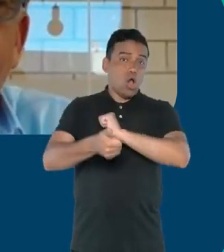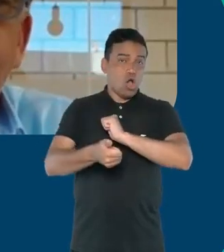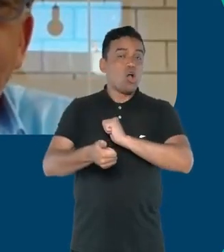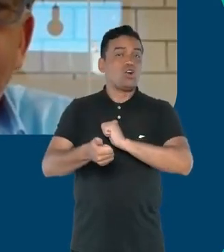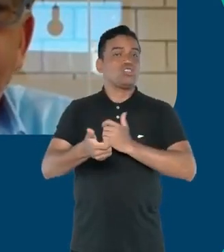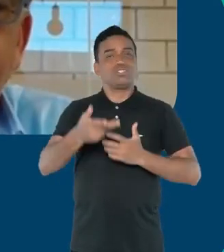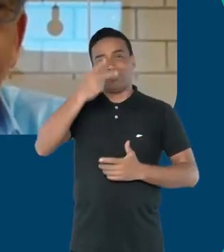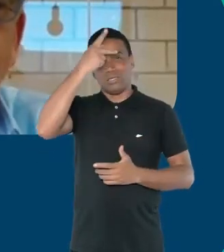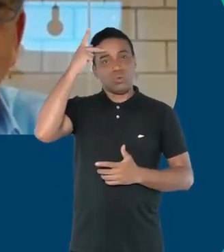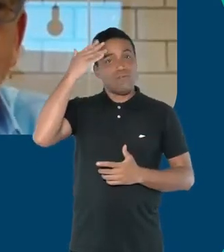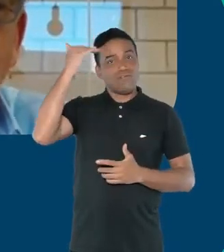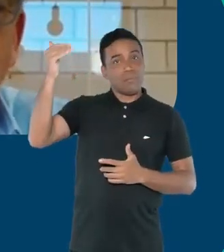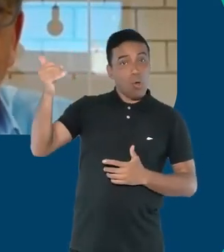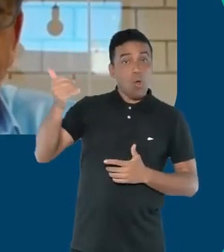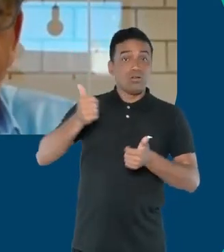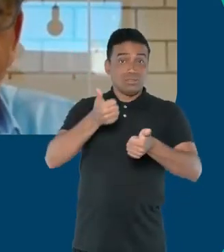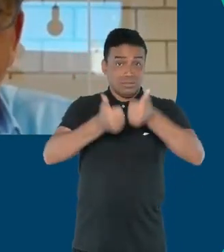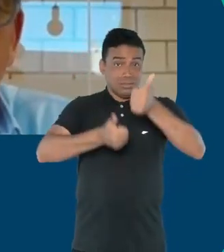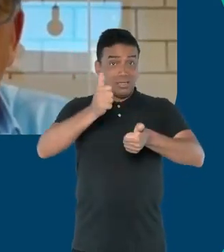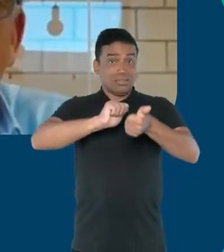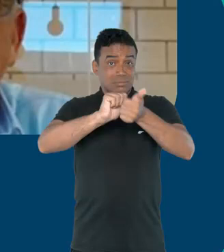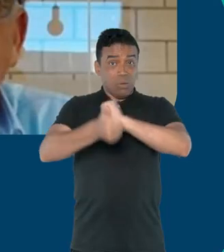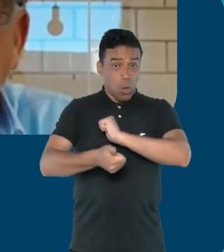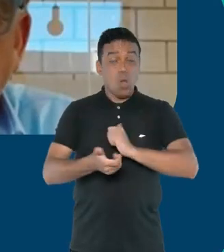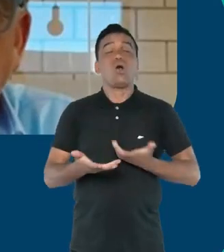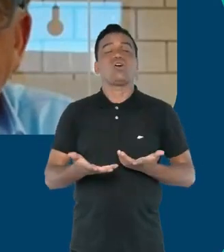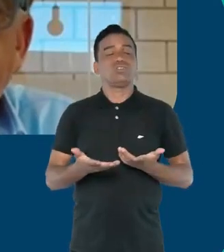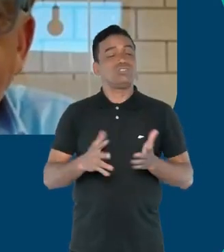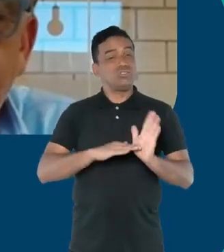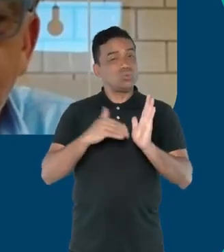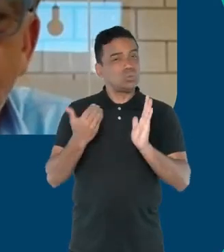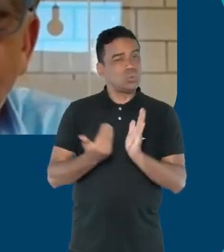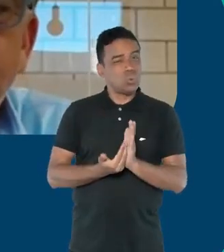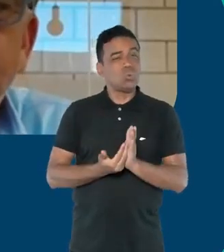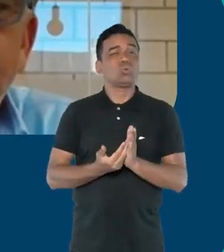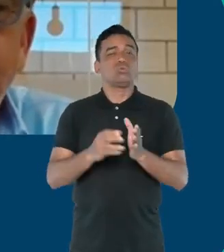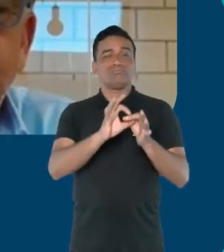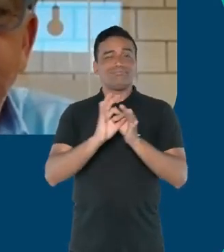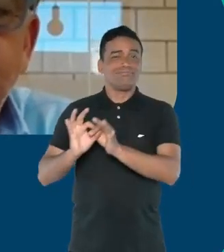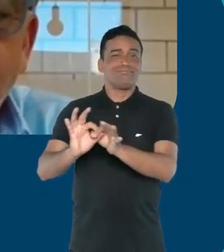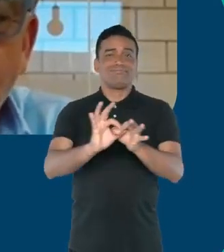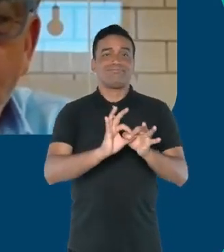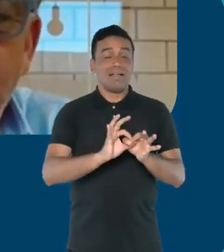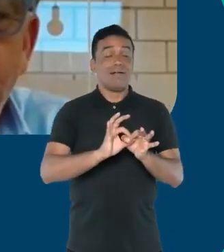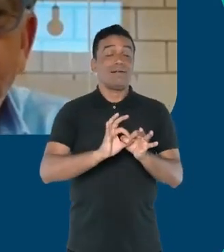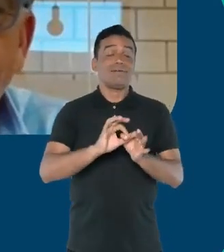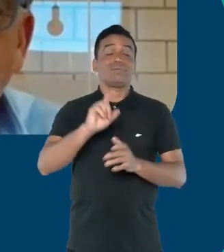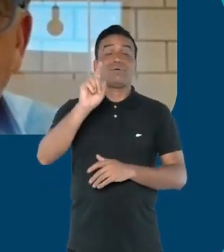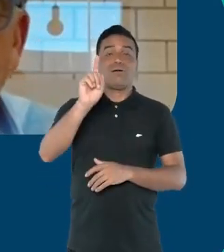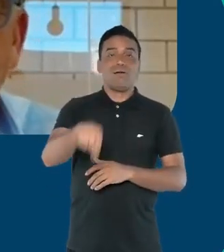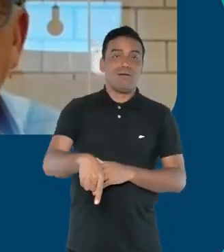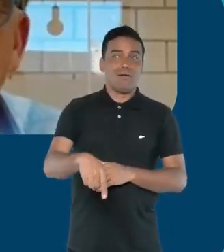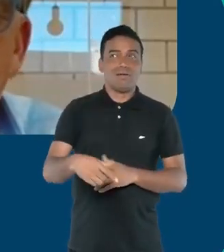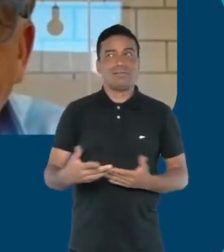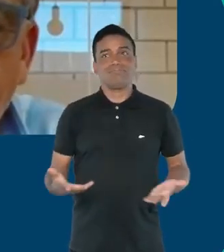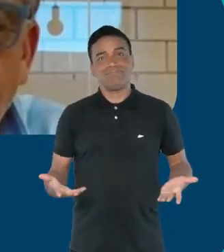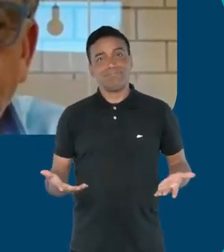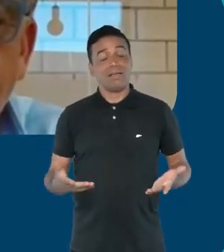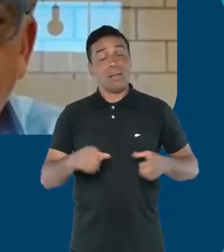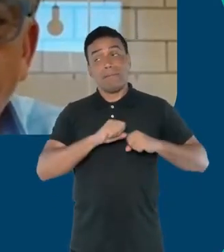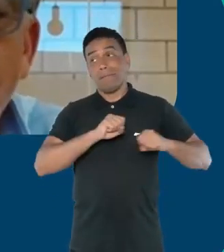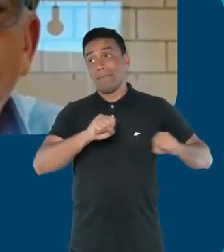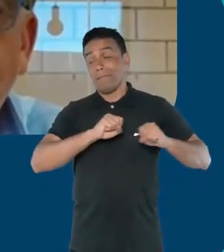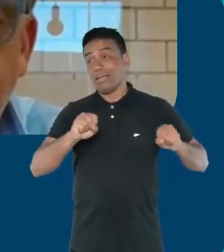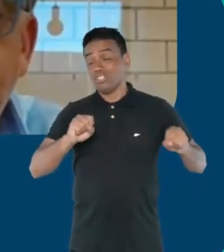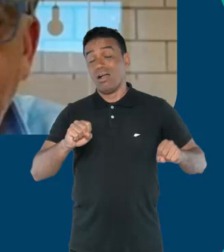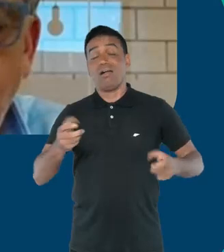tudo apela e tudo, né, consiste, de certa forma, ali numa paixão,